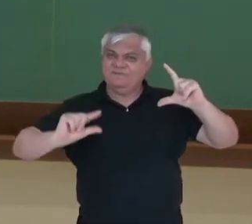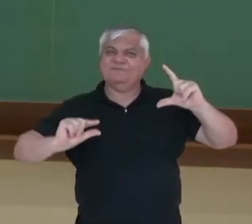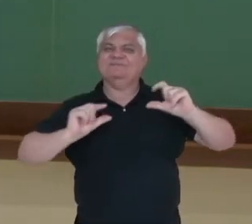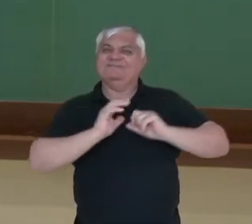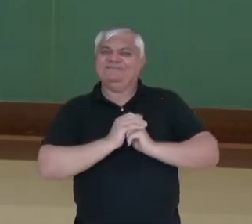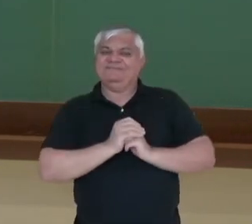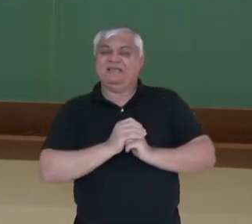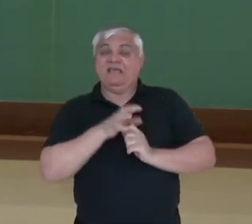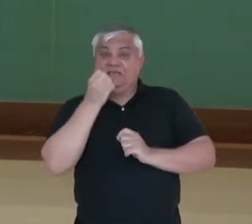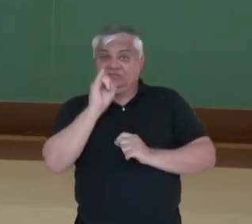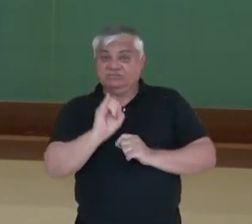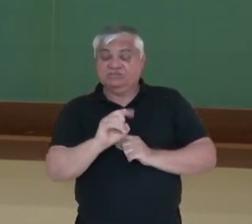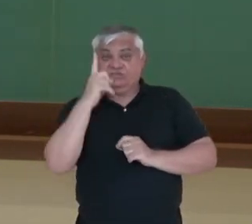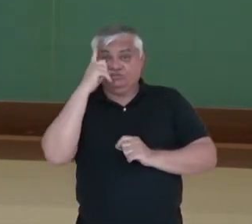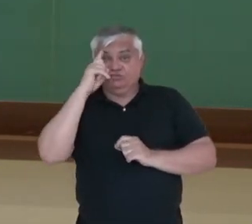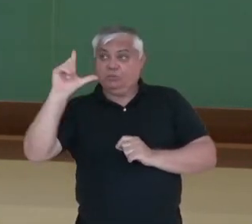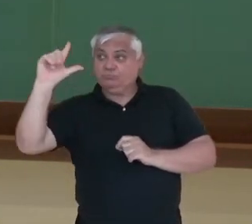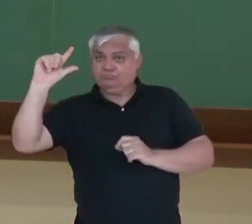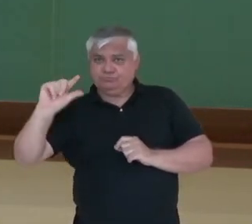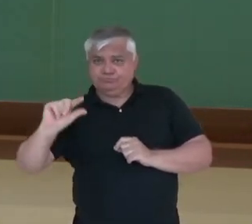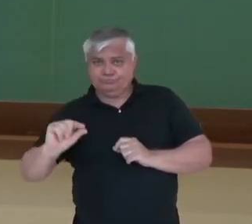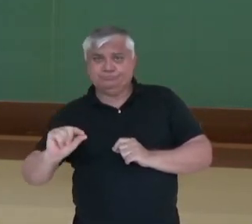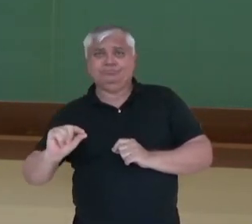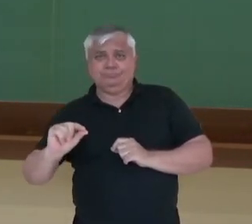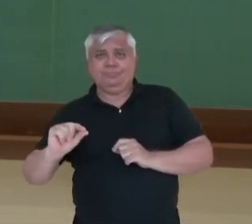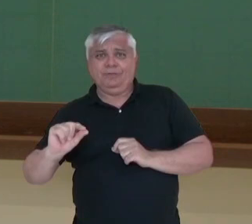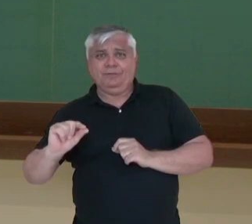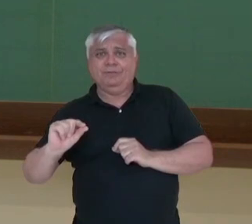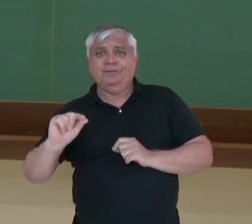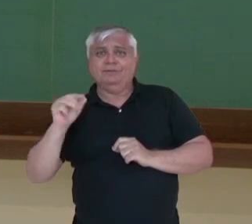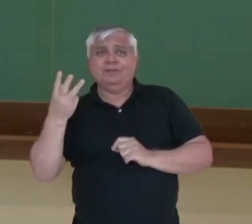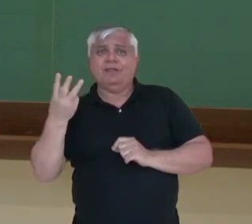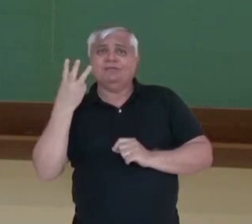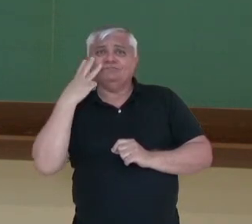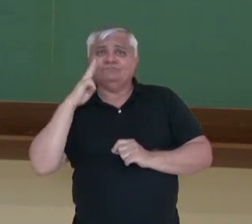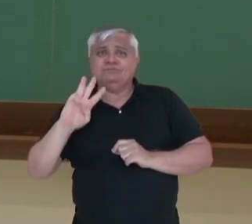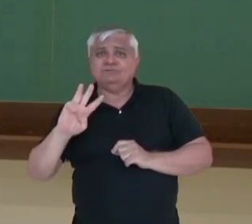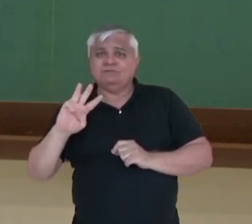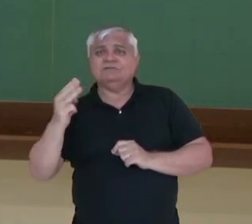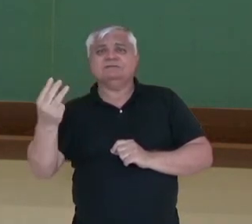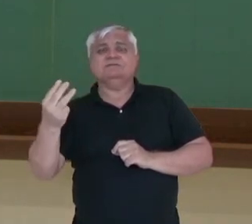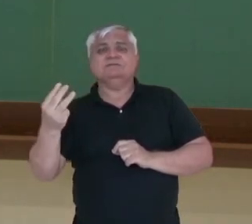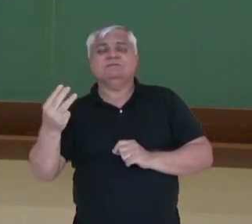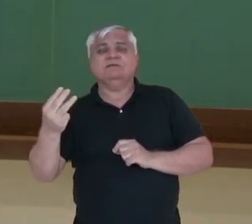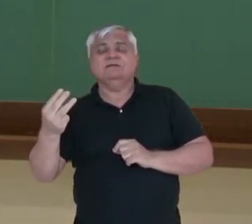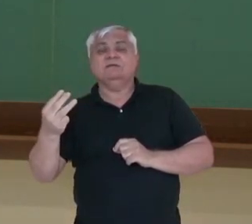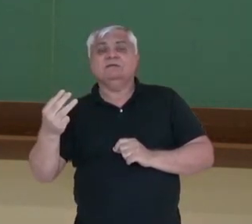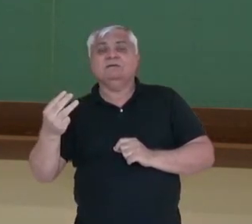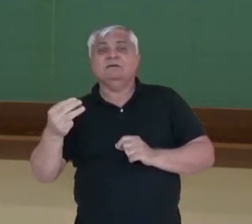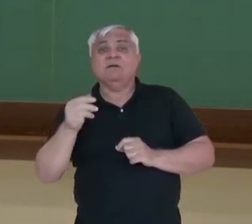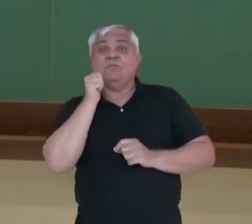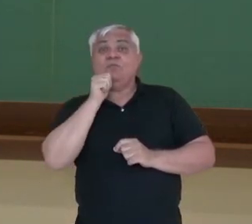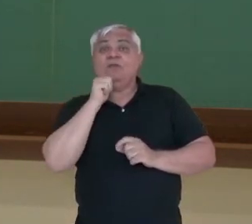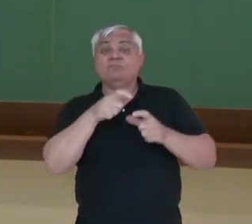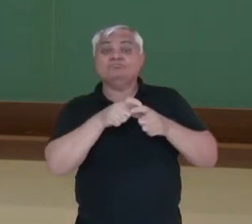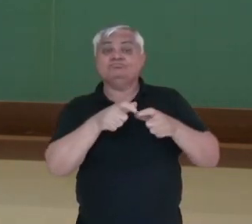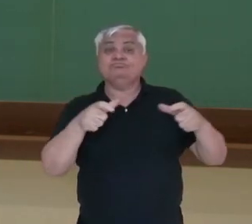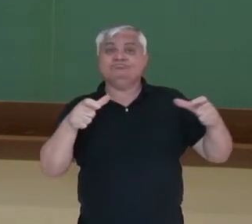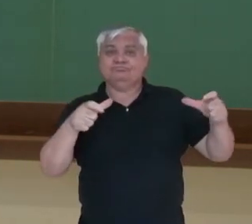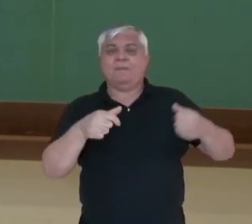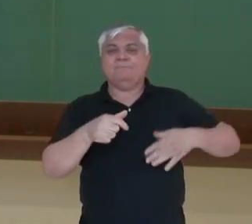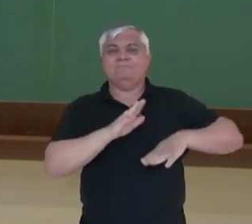de dias reduziu pela terça parte, foi reduzida pela terça parte, a quantidade de costureiras